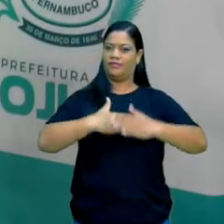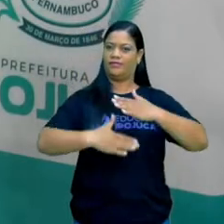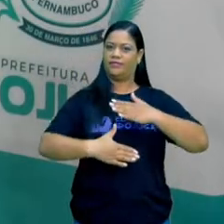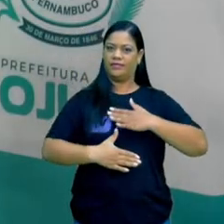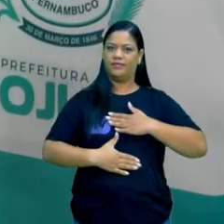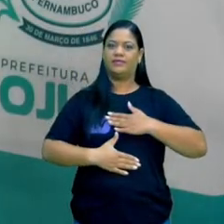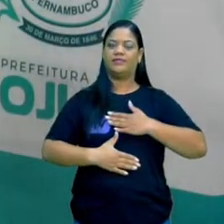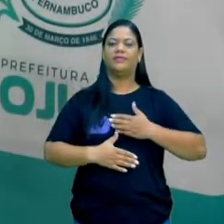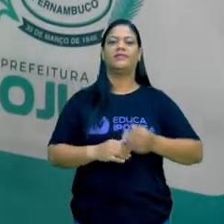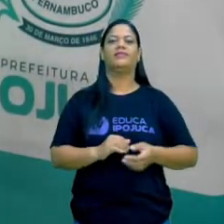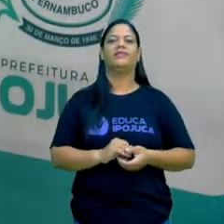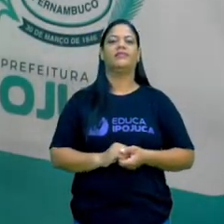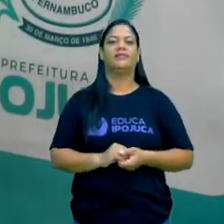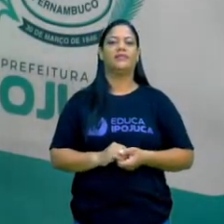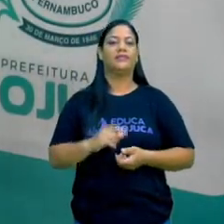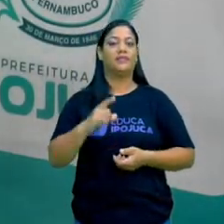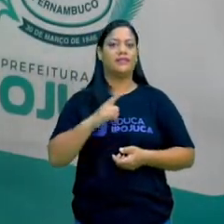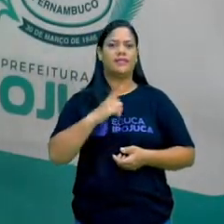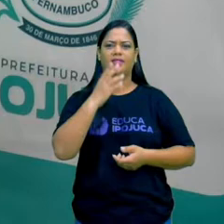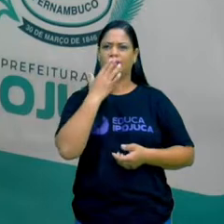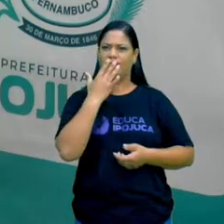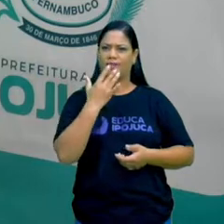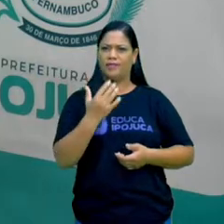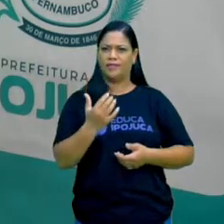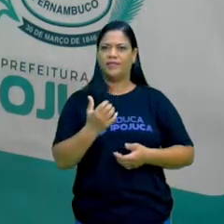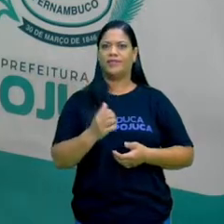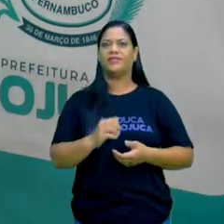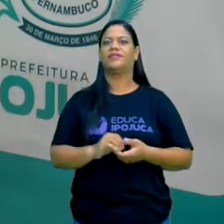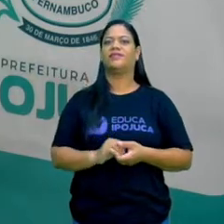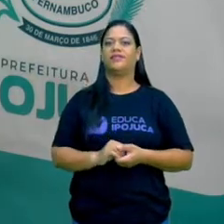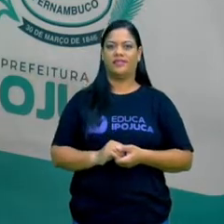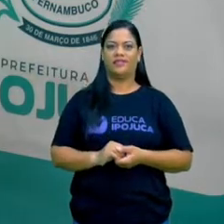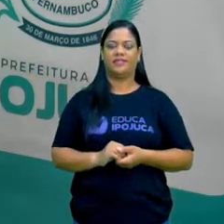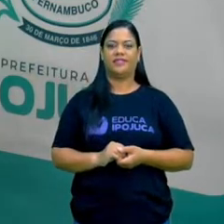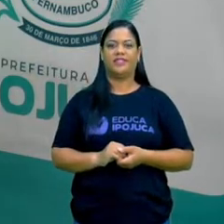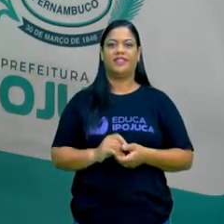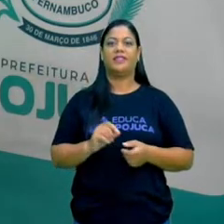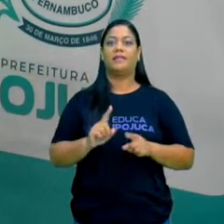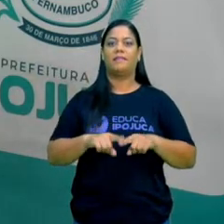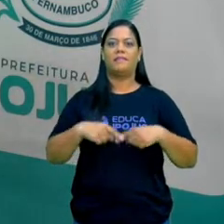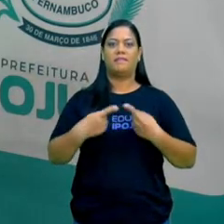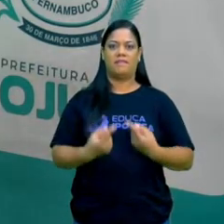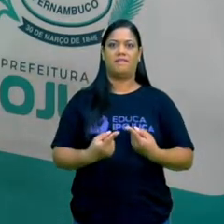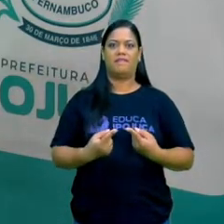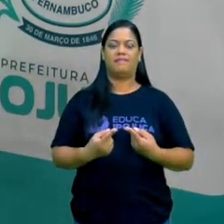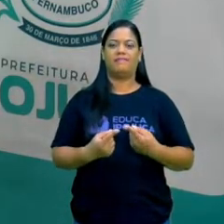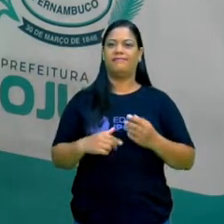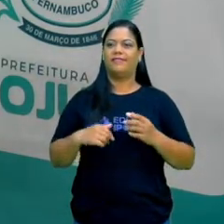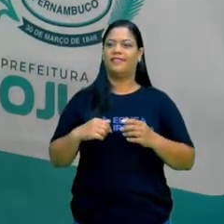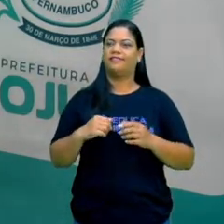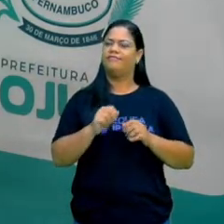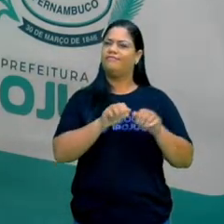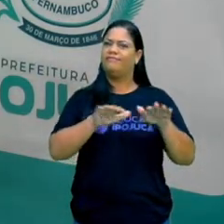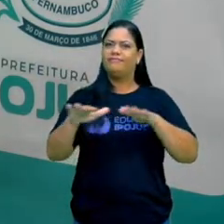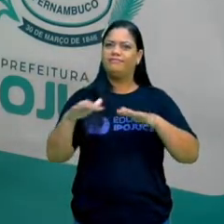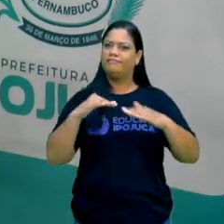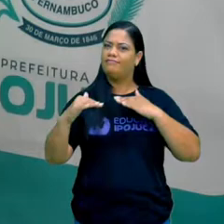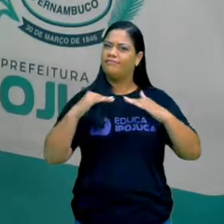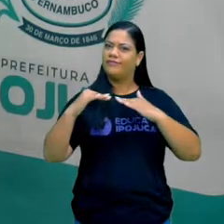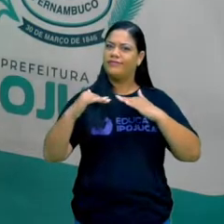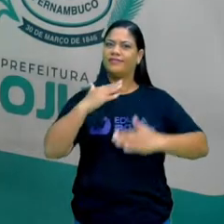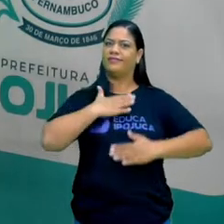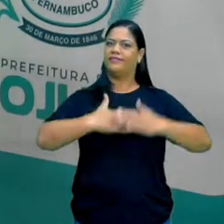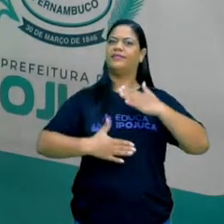corpo. Viu? Existem cores que nos estimulam, nos deixam mais ativos. E existem cores que